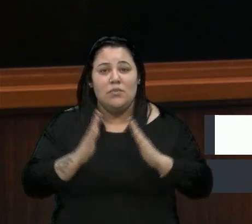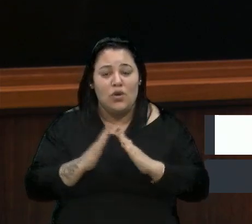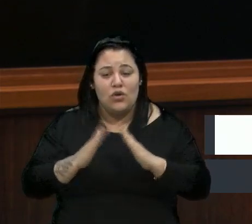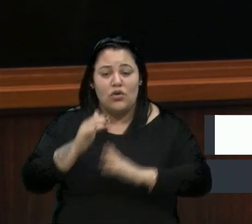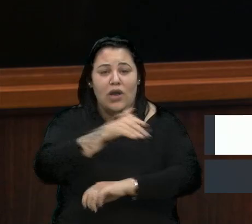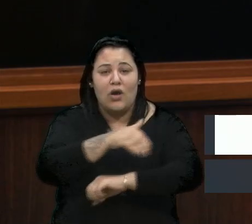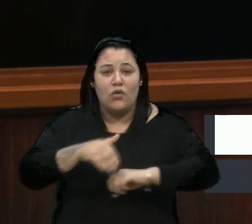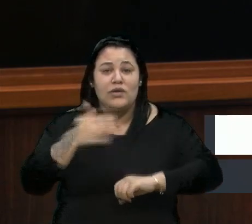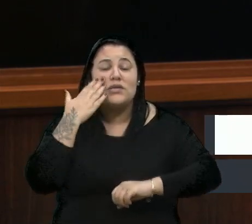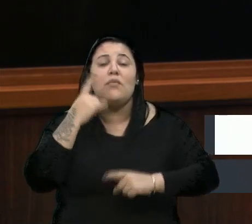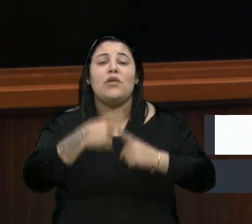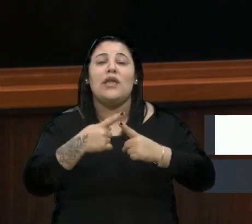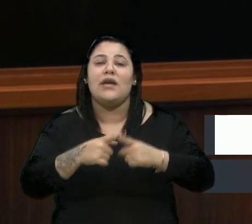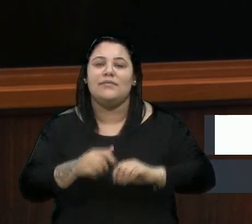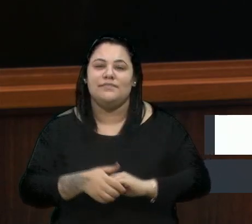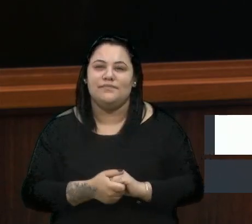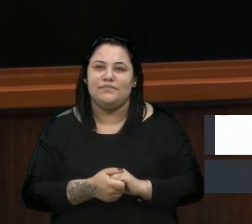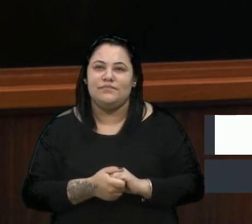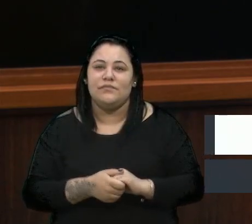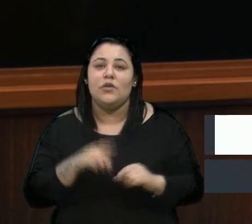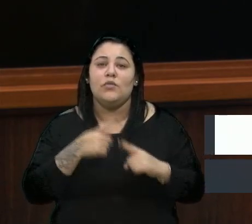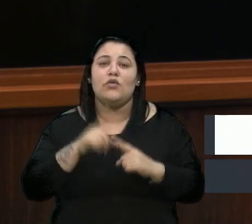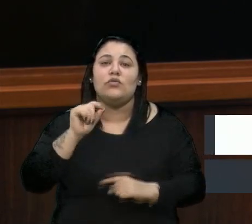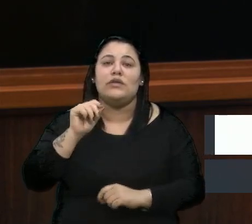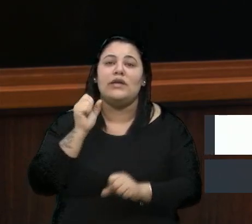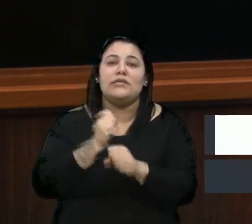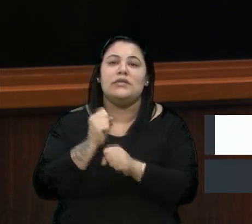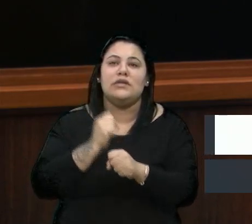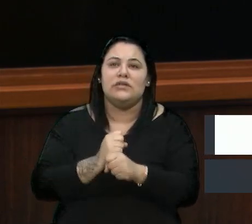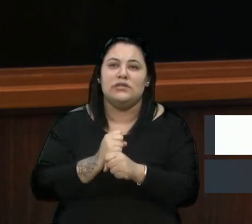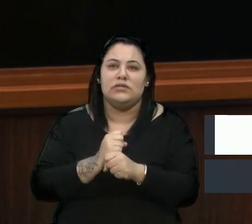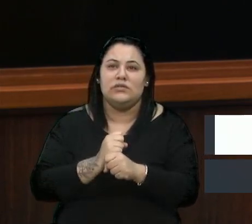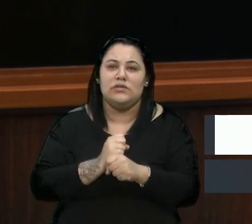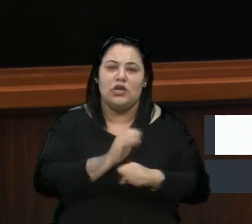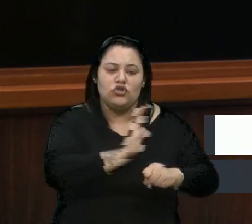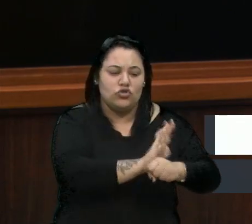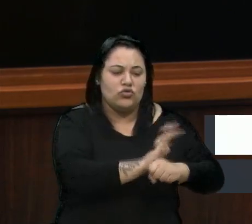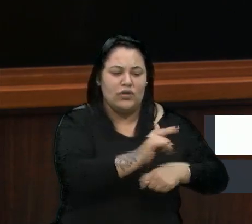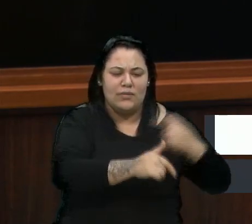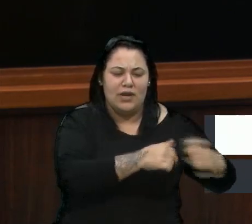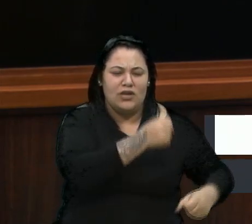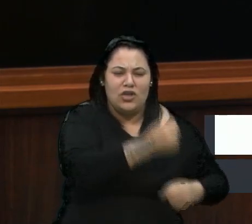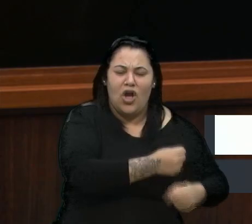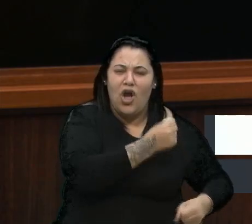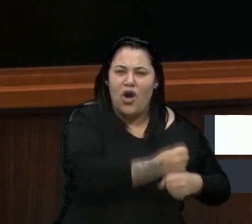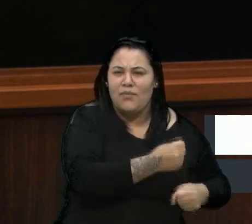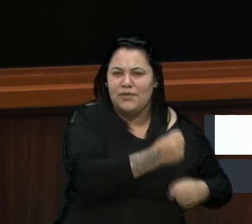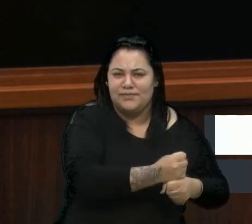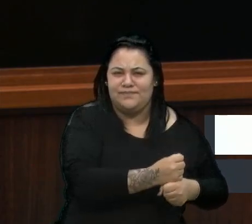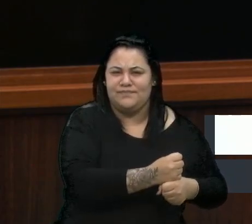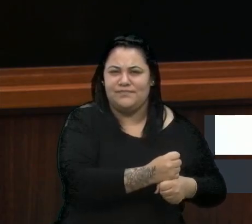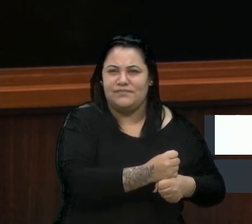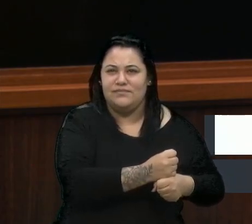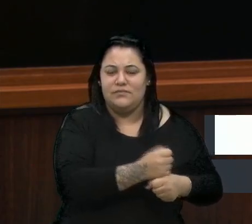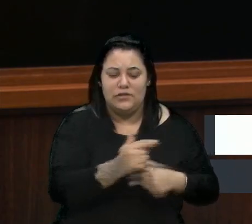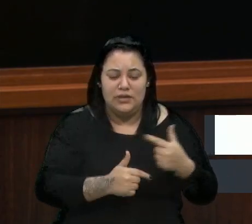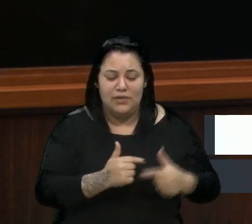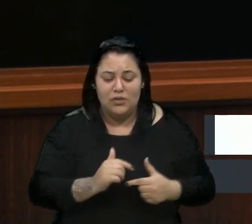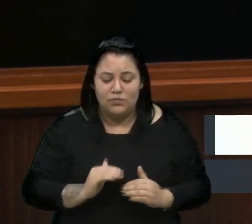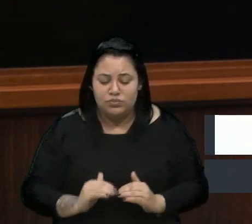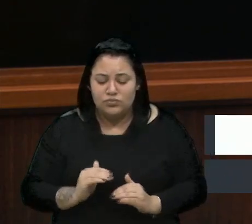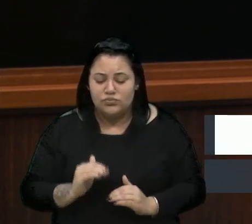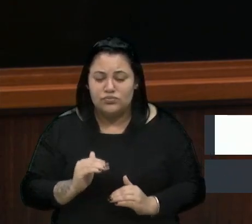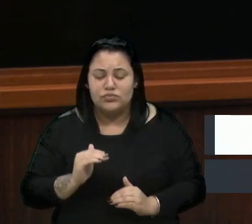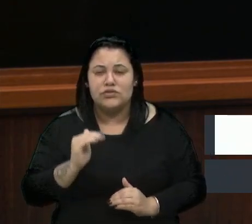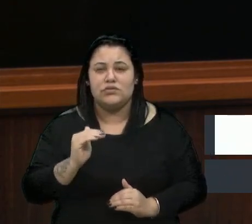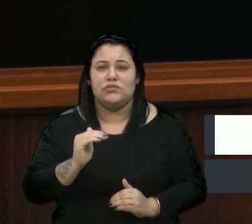que ele morou na rua? Porque com 10 anos ele foi auxiliar de pedreiro. Ele começou a trabalhar de pequenininho. E